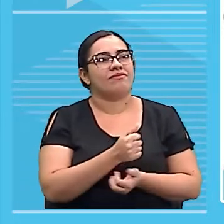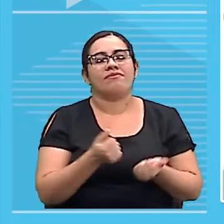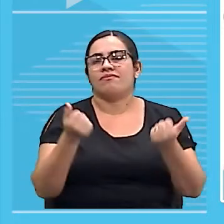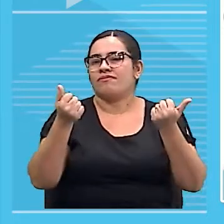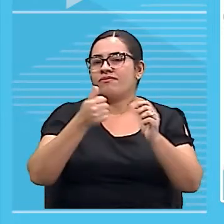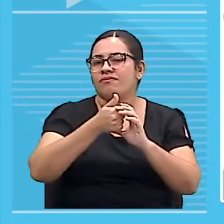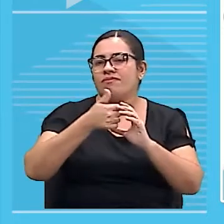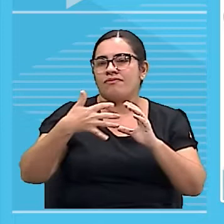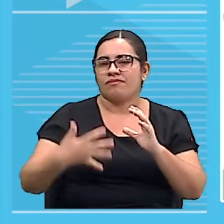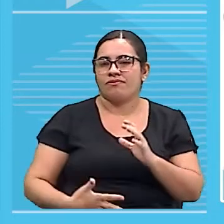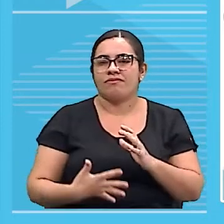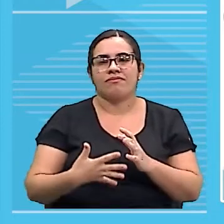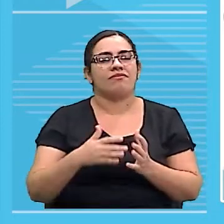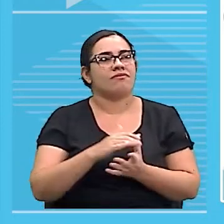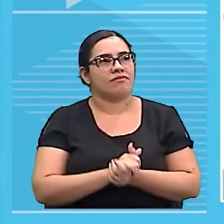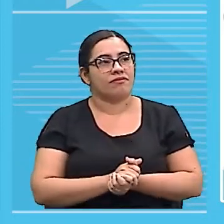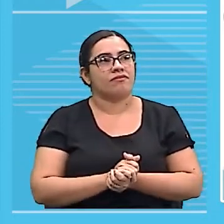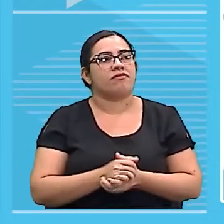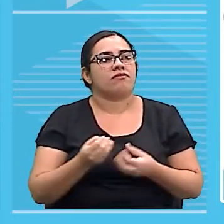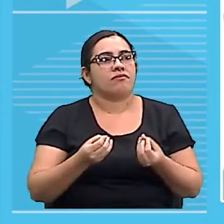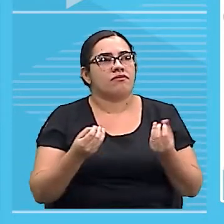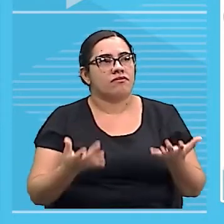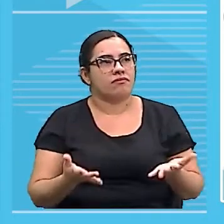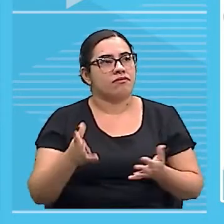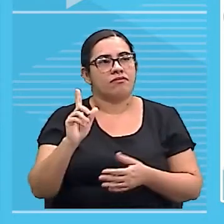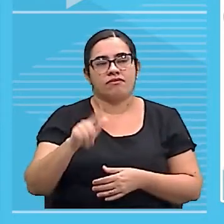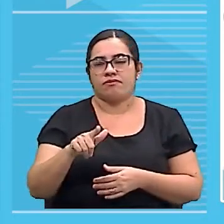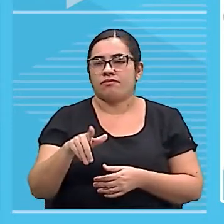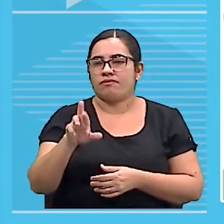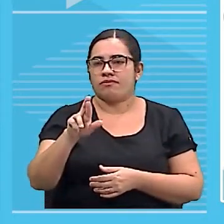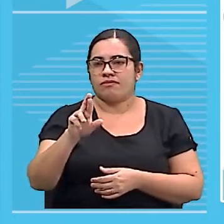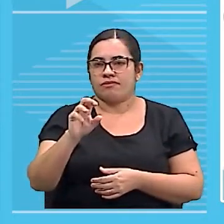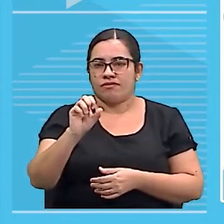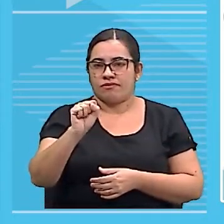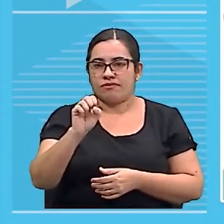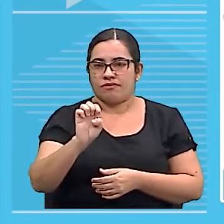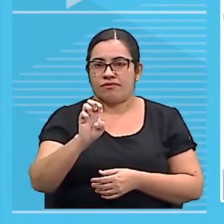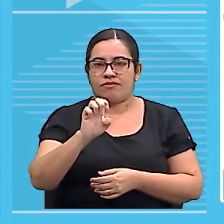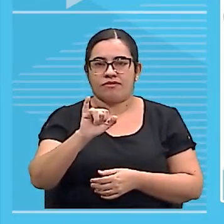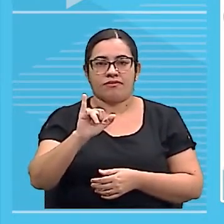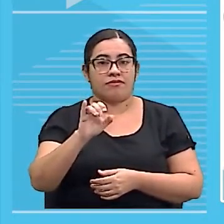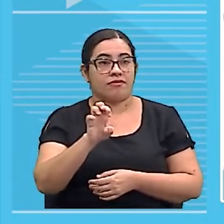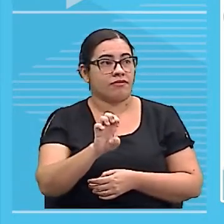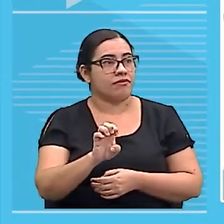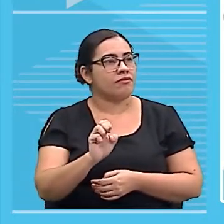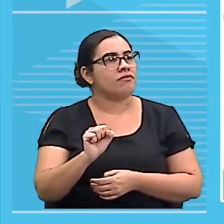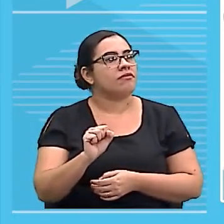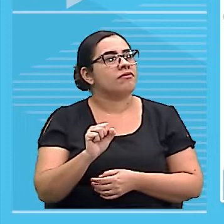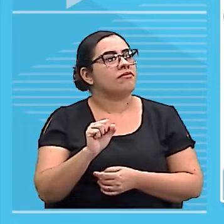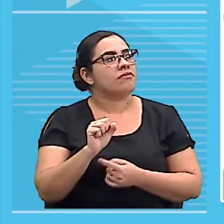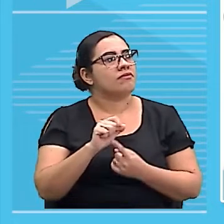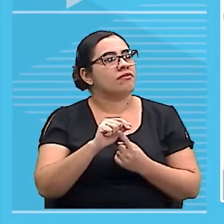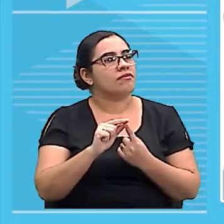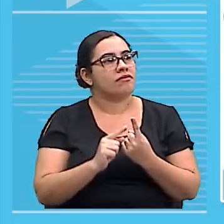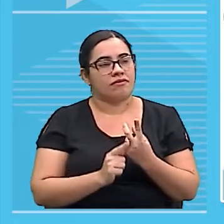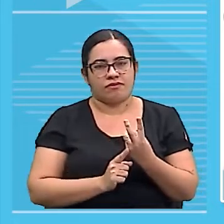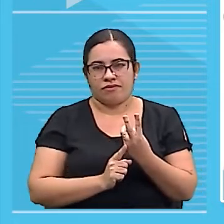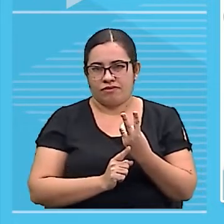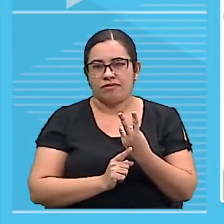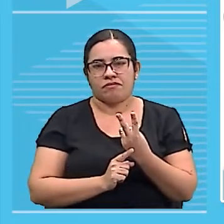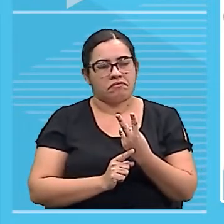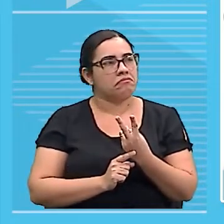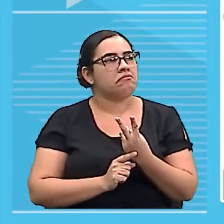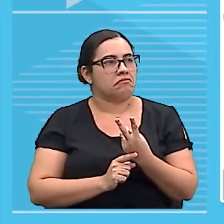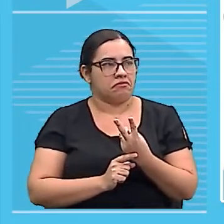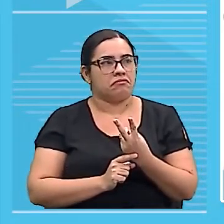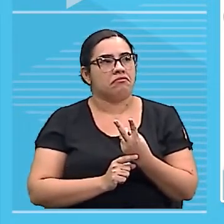das associações em série e olha aí trouxe duas representações né uma representação